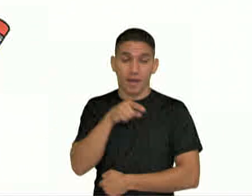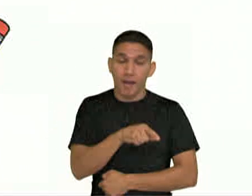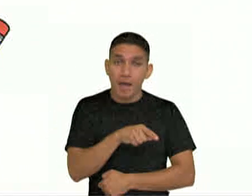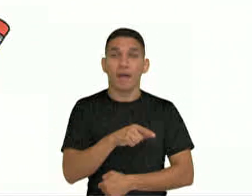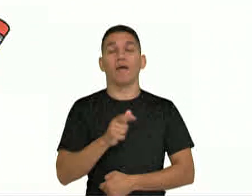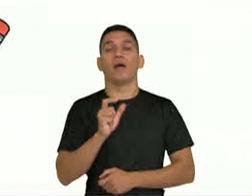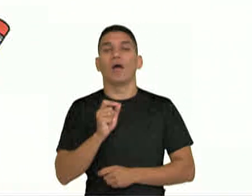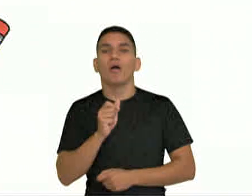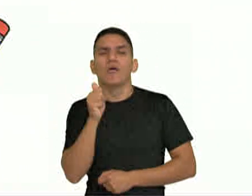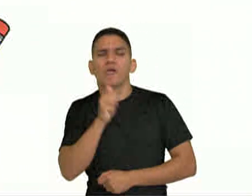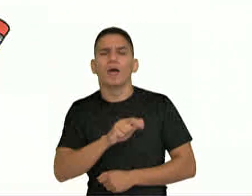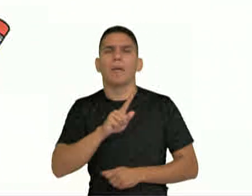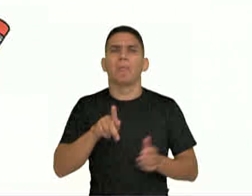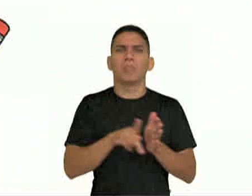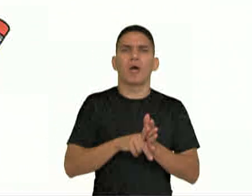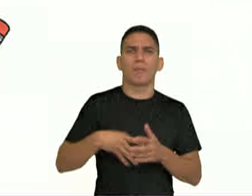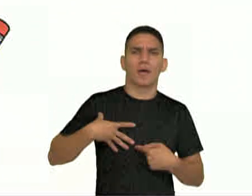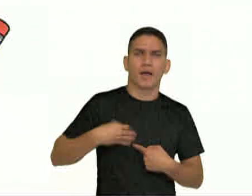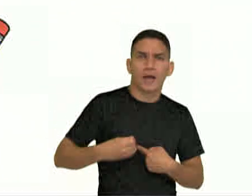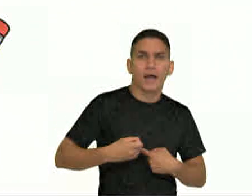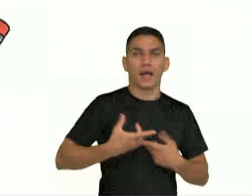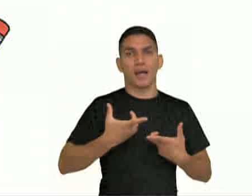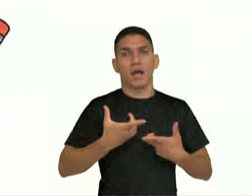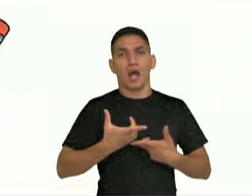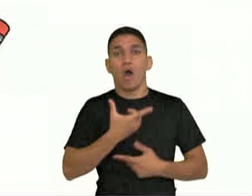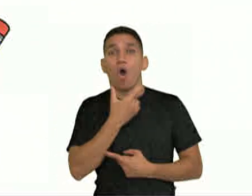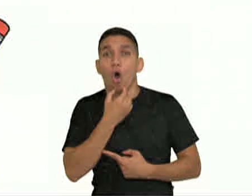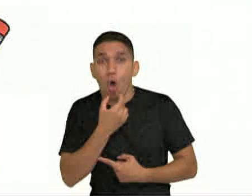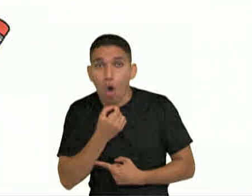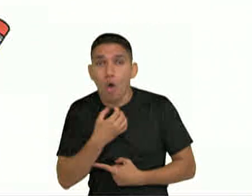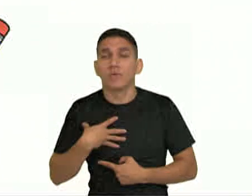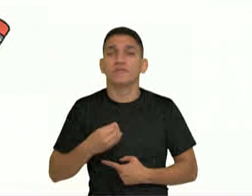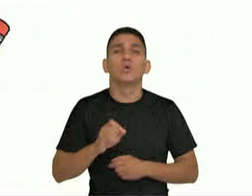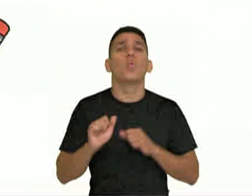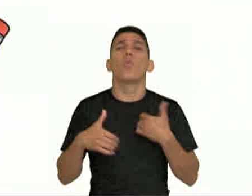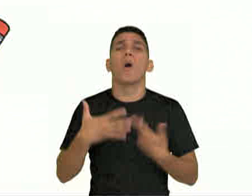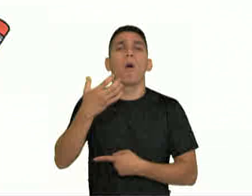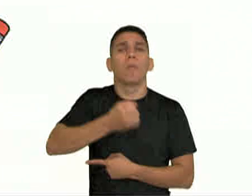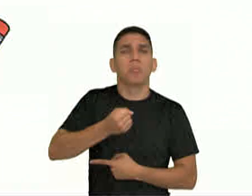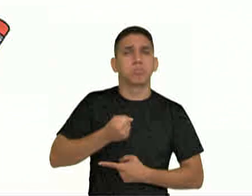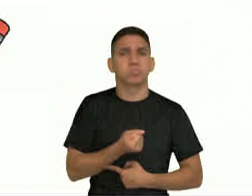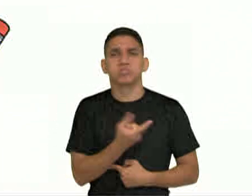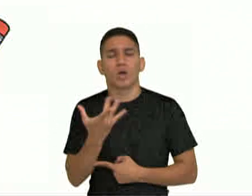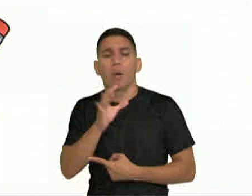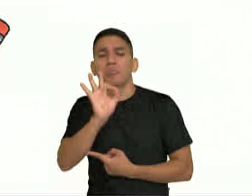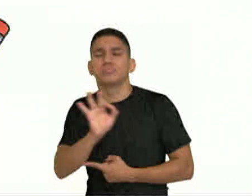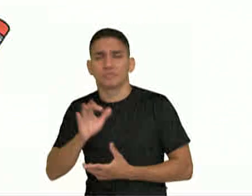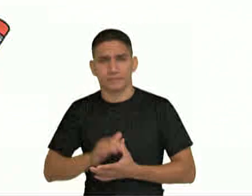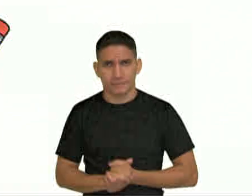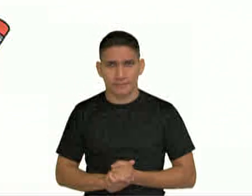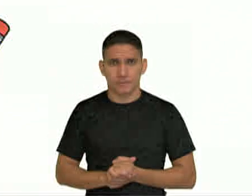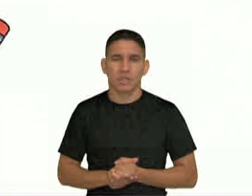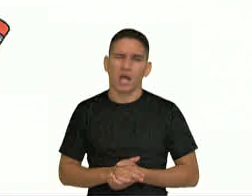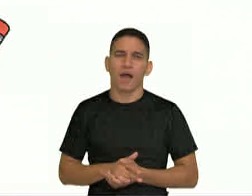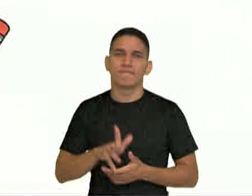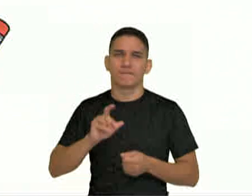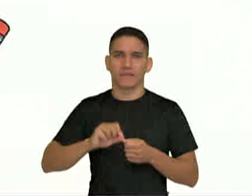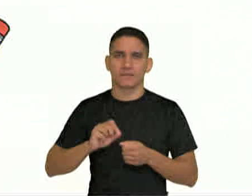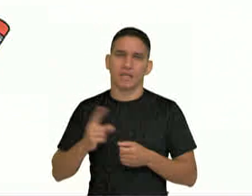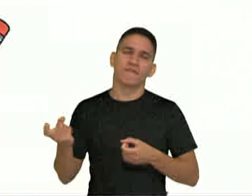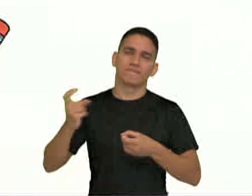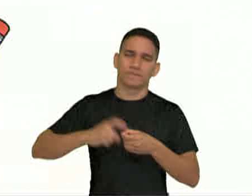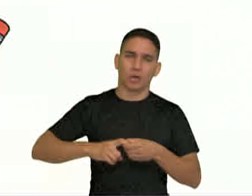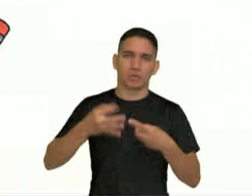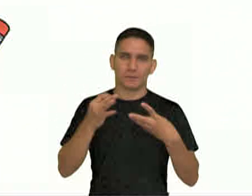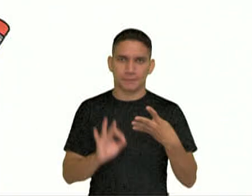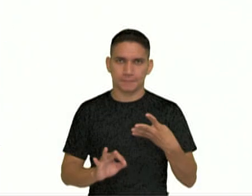terem uma criança do sexo masculino e branco é de quanto? Então, você vai fazer essa questão para mim, na próxima aula a gente volta